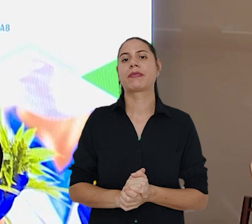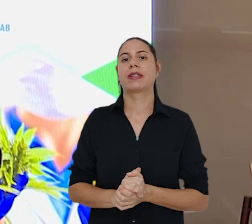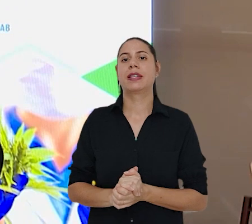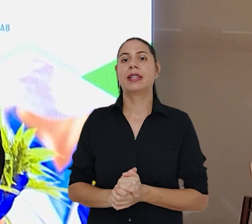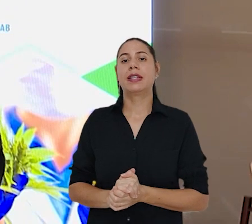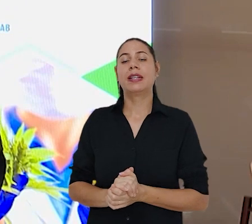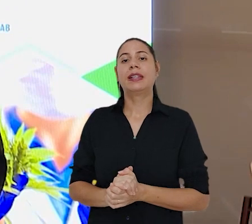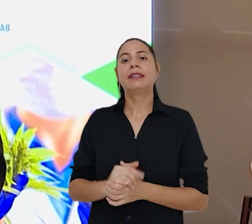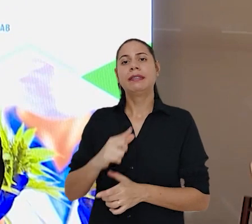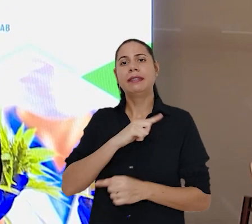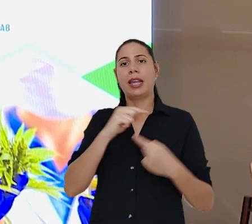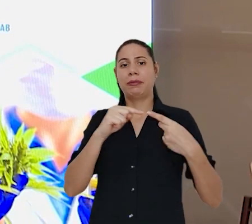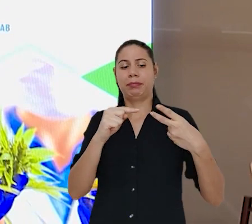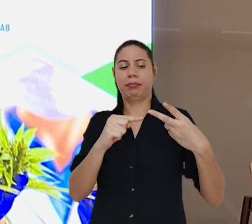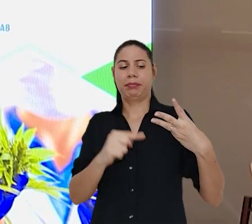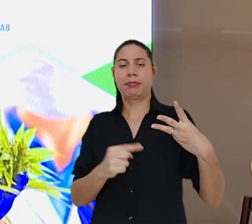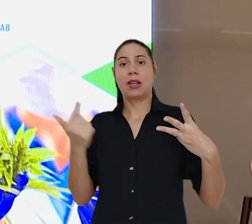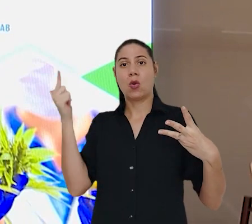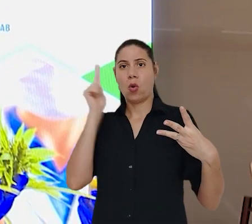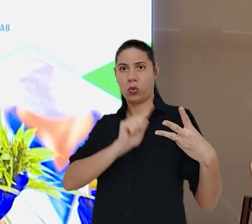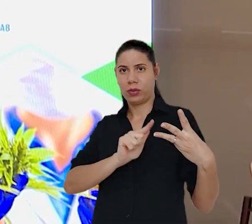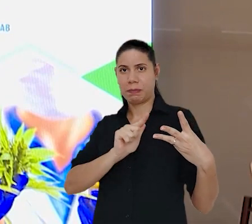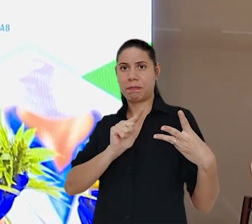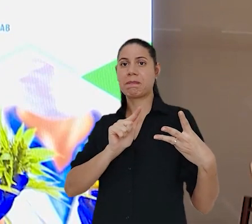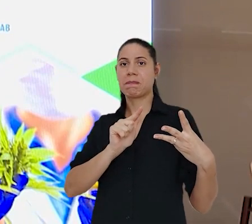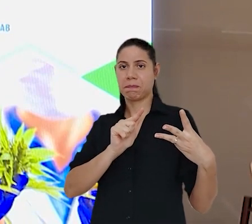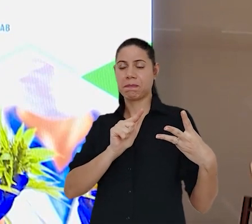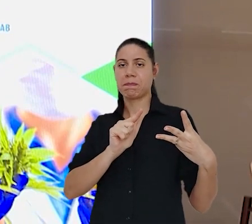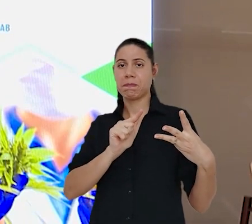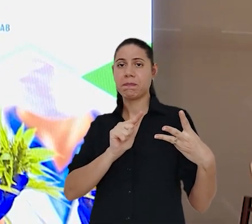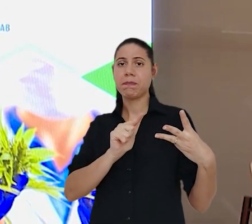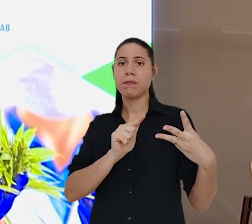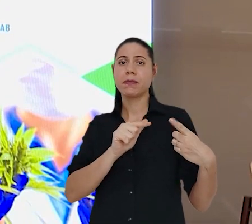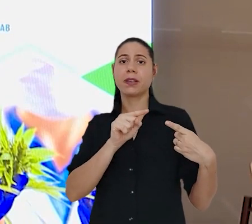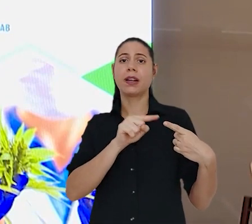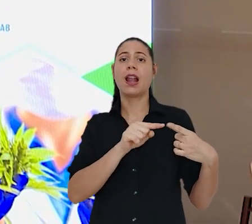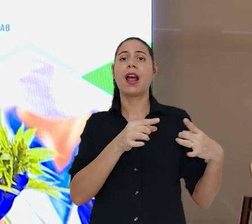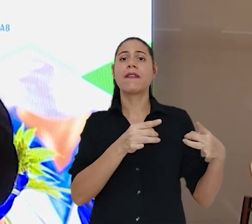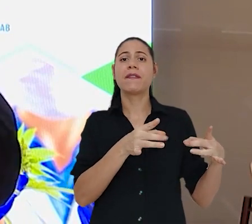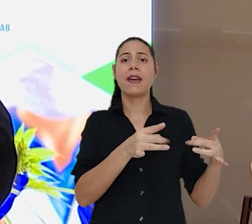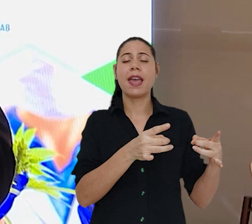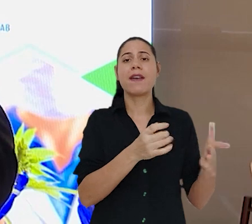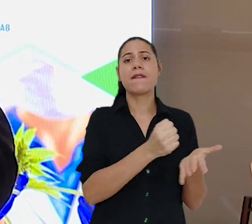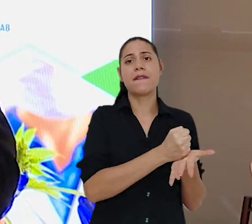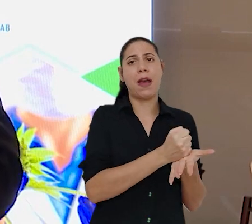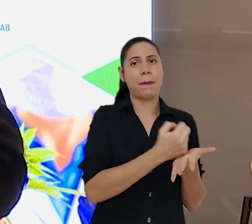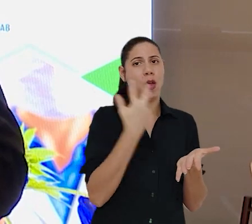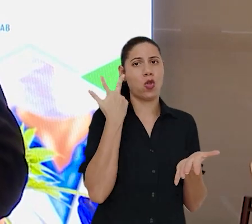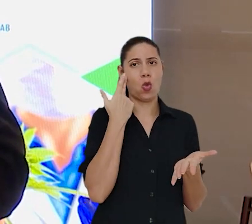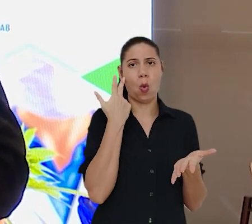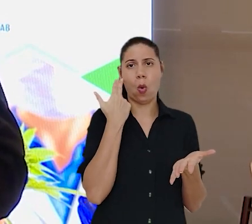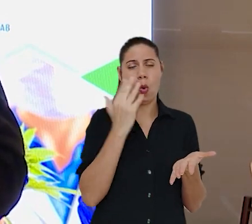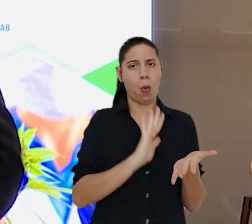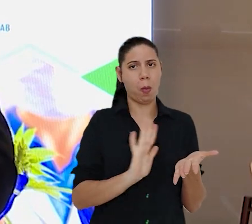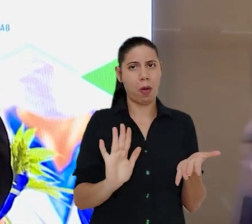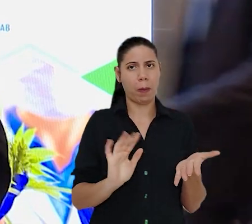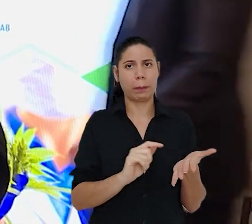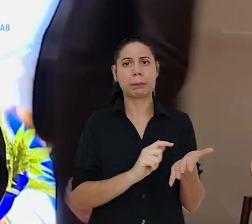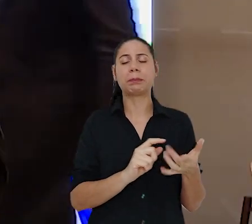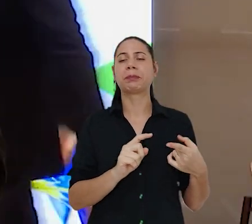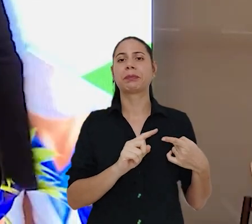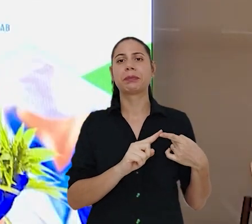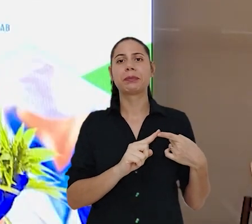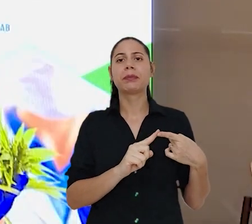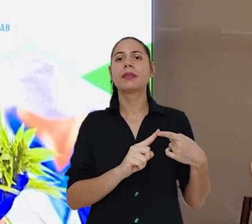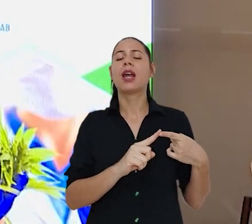3 formas diferentes de aquisição desse produto. Alguns são vendidos em farmácias normais de alopatia, né, e